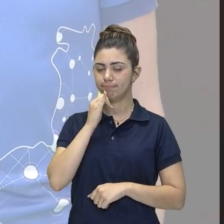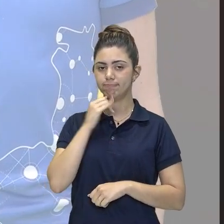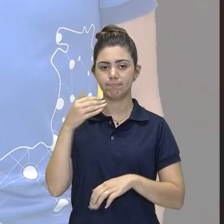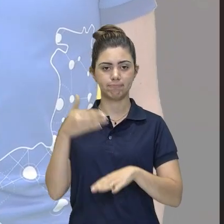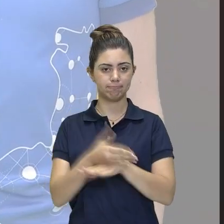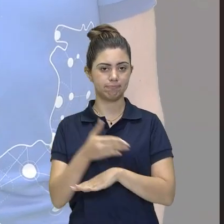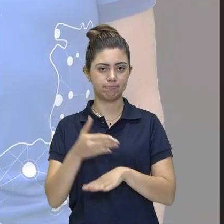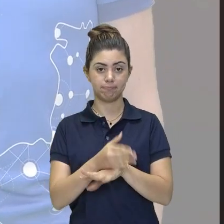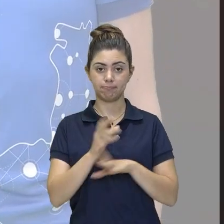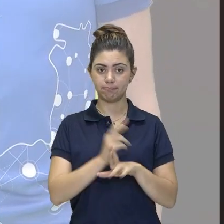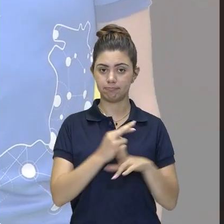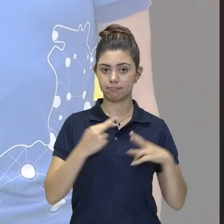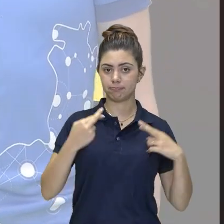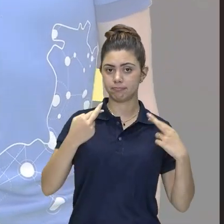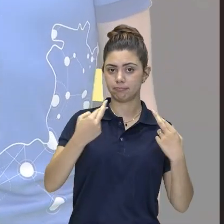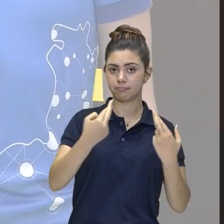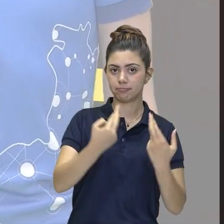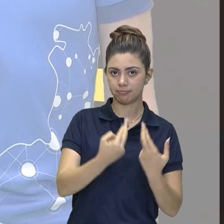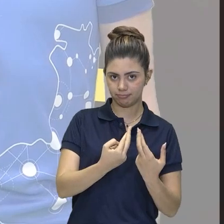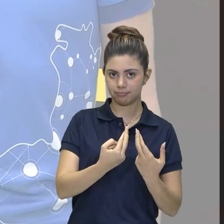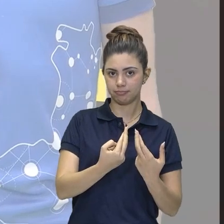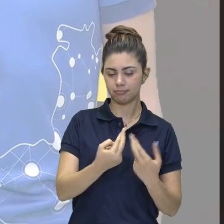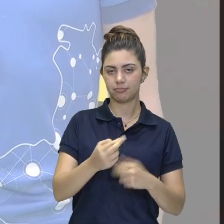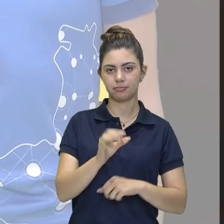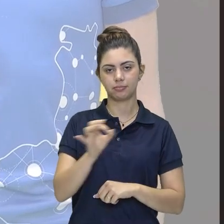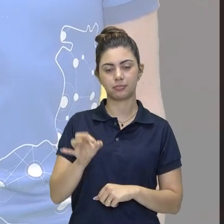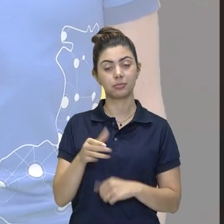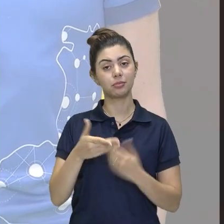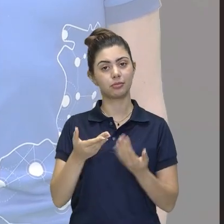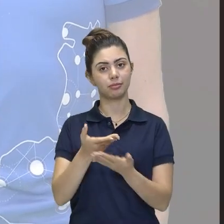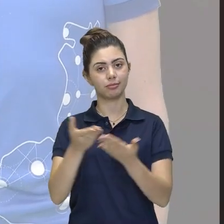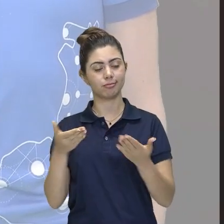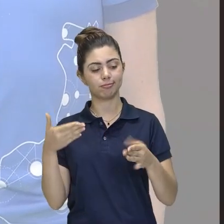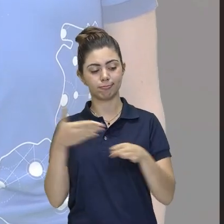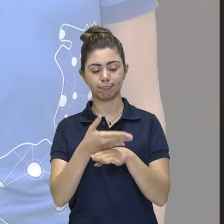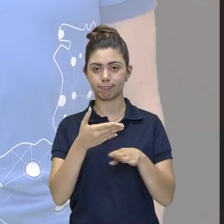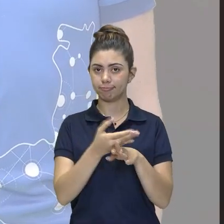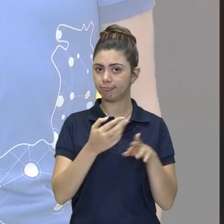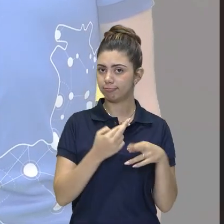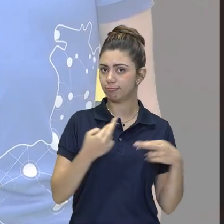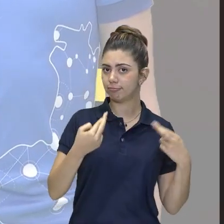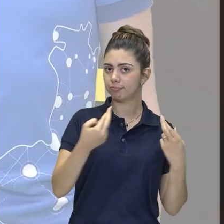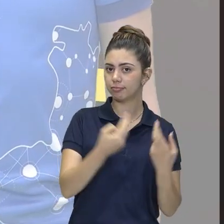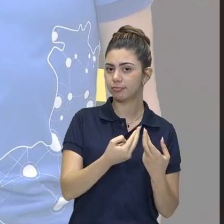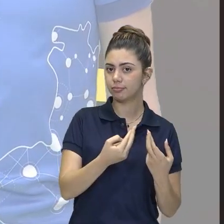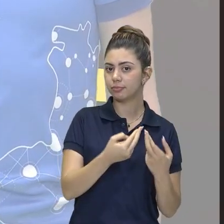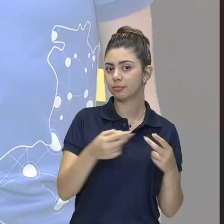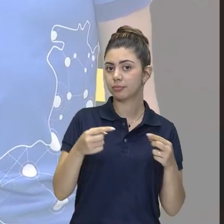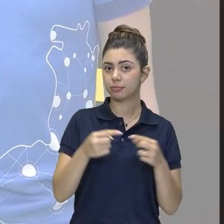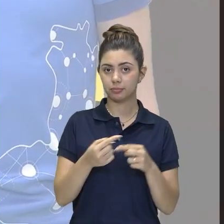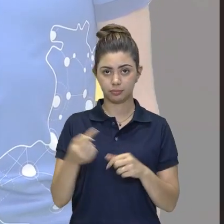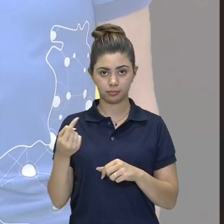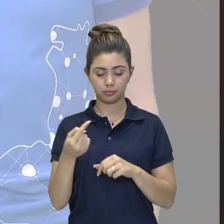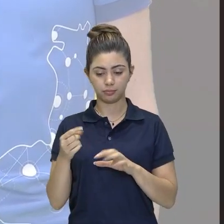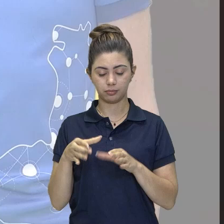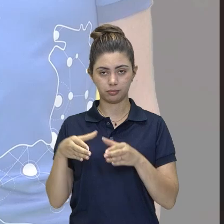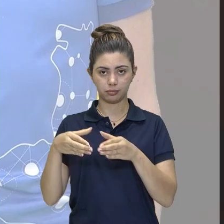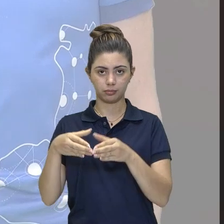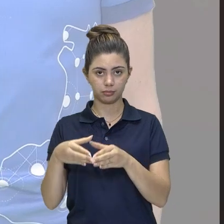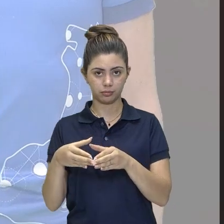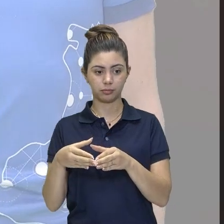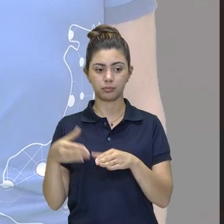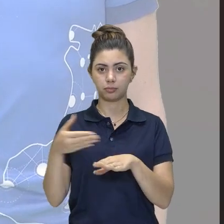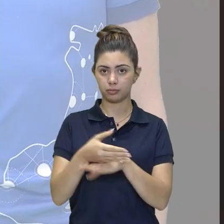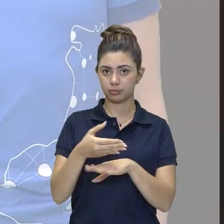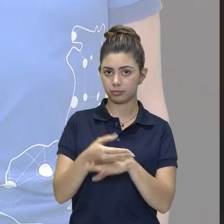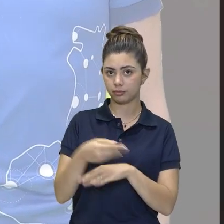em reuniões. Quando você participa de uma reunião, você está no primeiro nível de participação política,